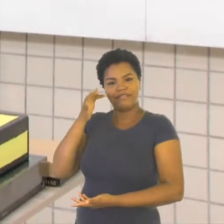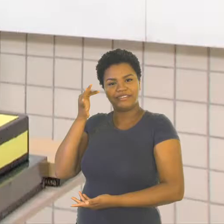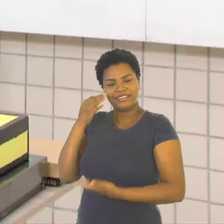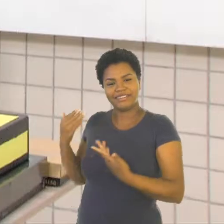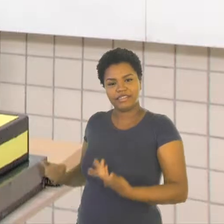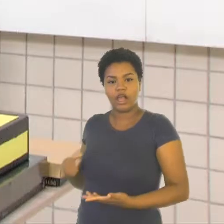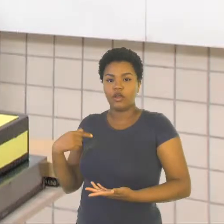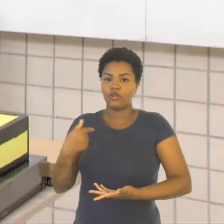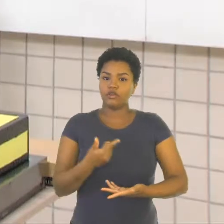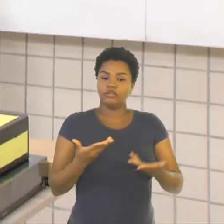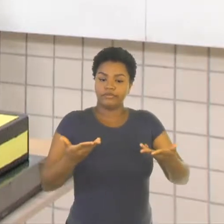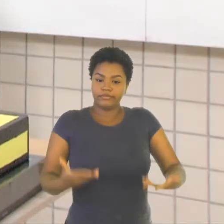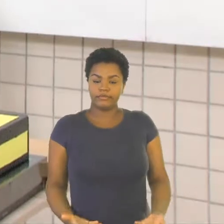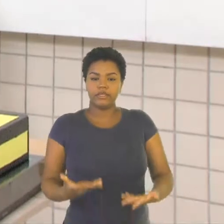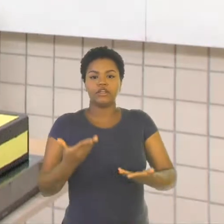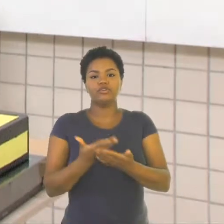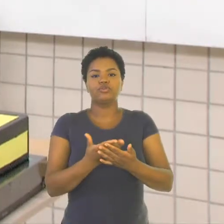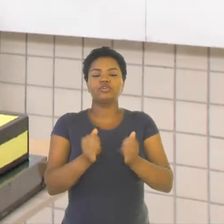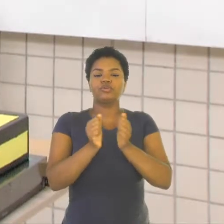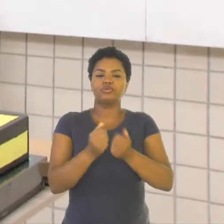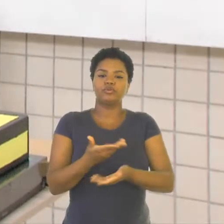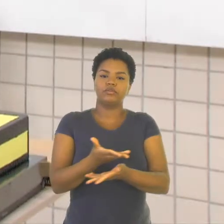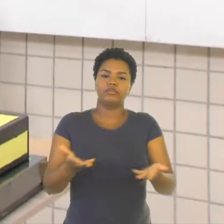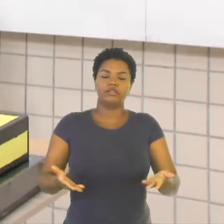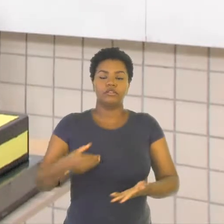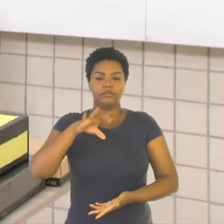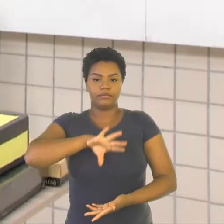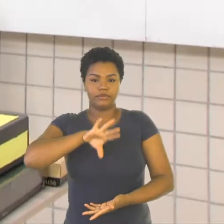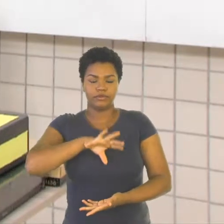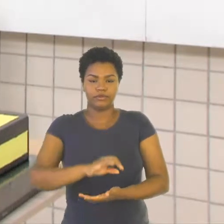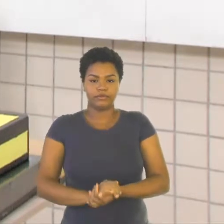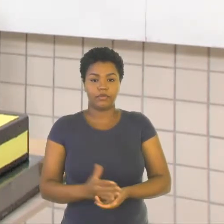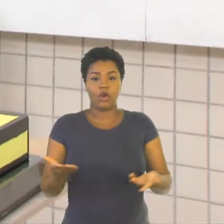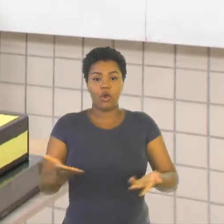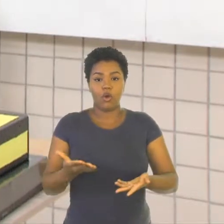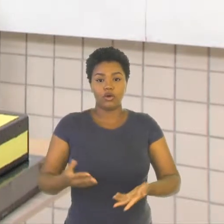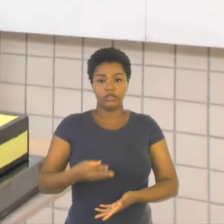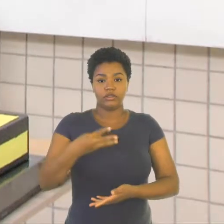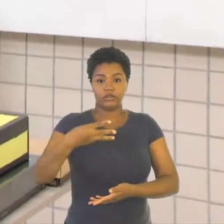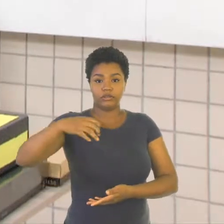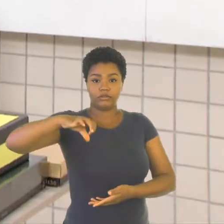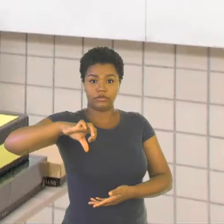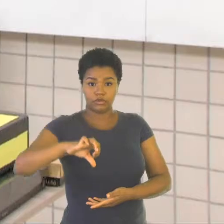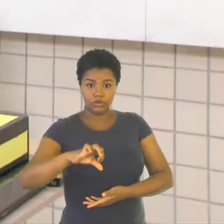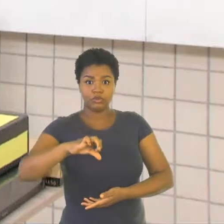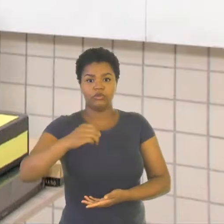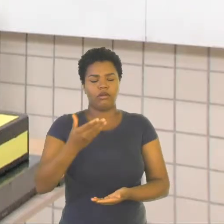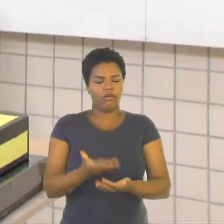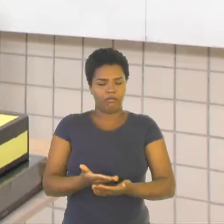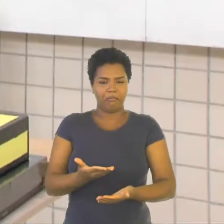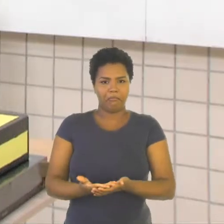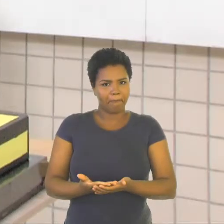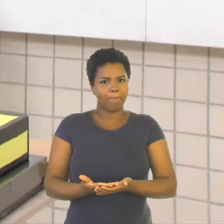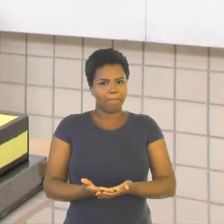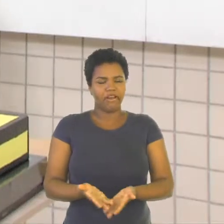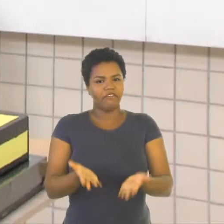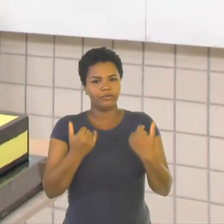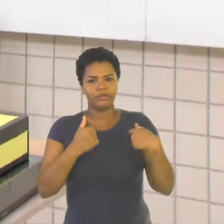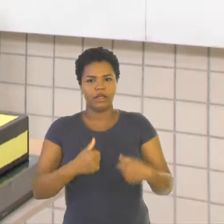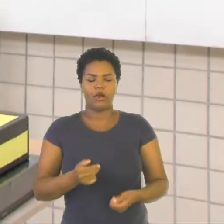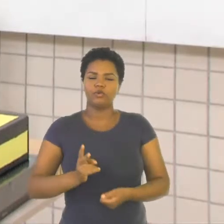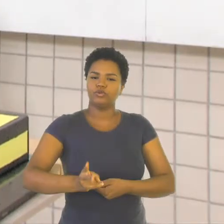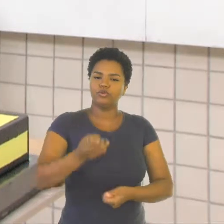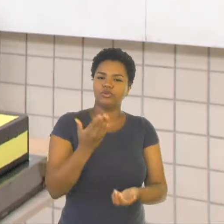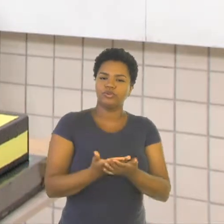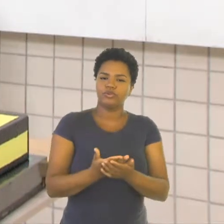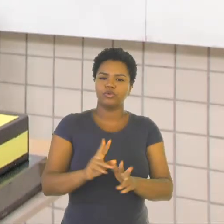vocês com língua portuguesa. Hoje é a nossa 39ª aula. Então, vamos lá. Nós vamos continuar estudando sobre o